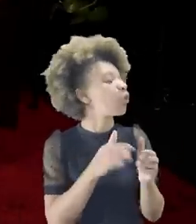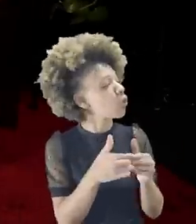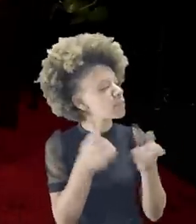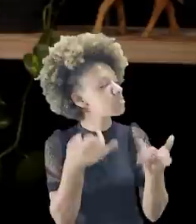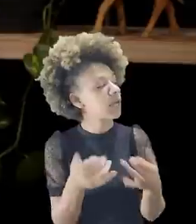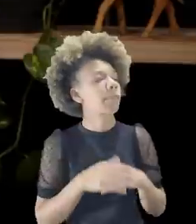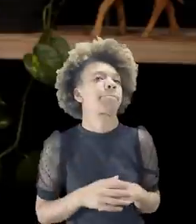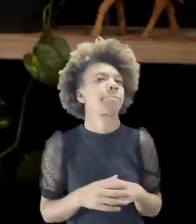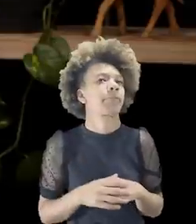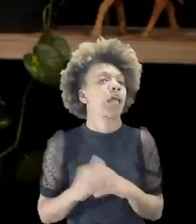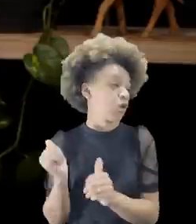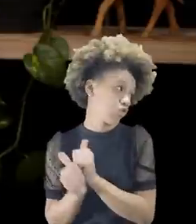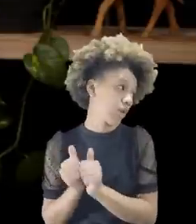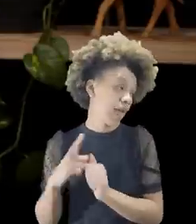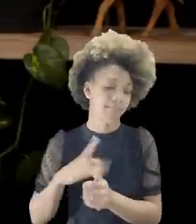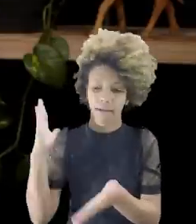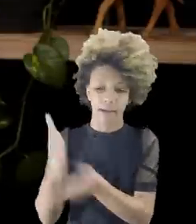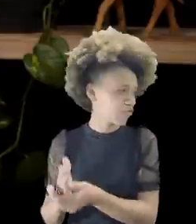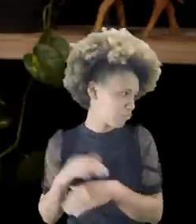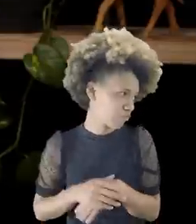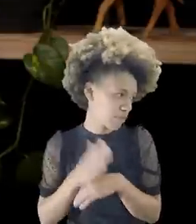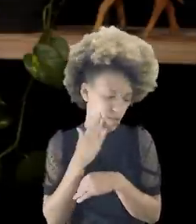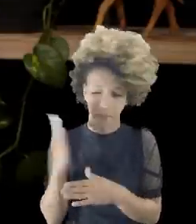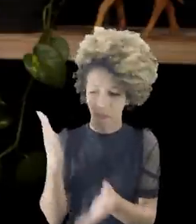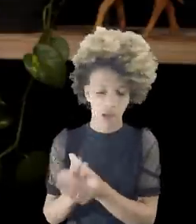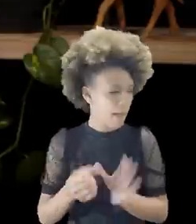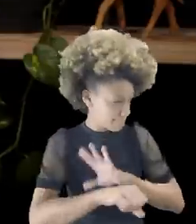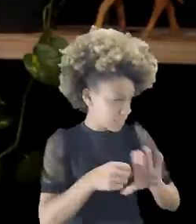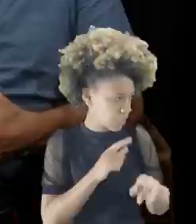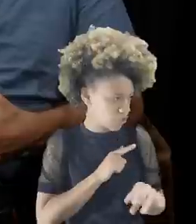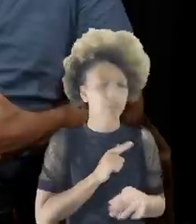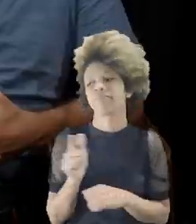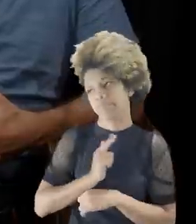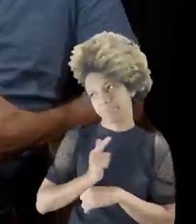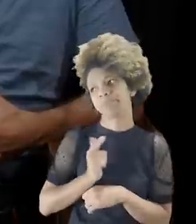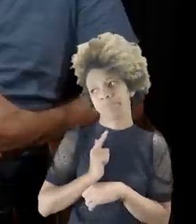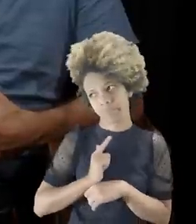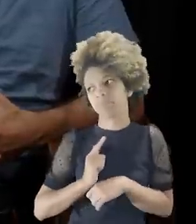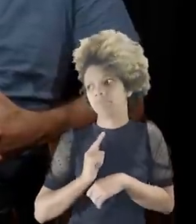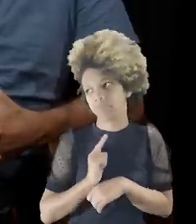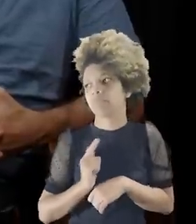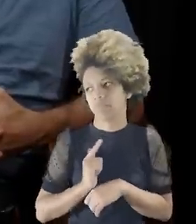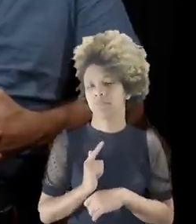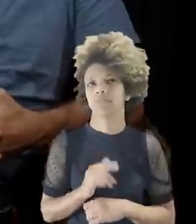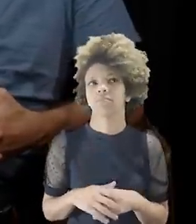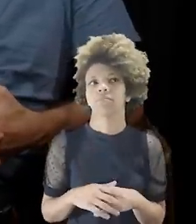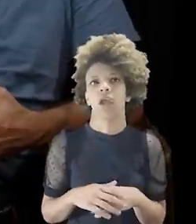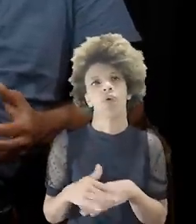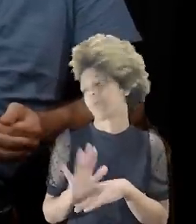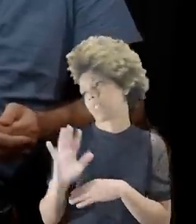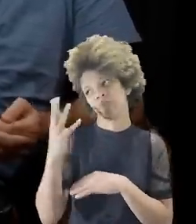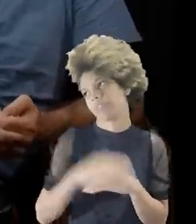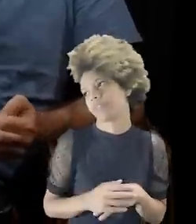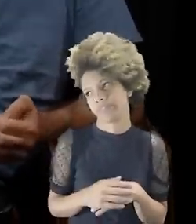né o futebol tem muito racha né aquela coisa do Racha tal basquete tem também isso é o